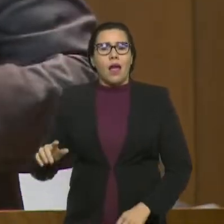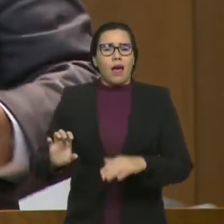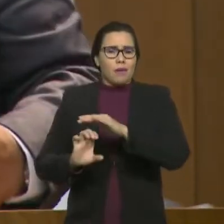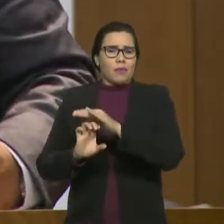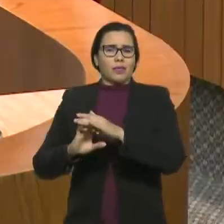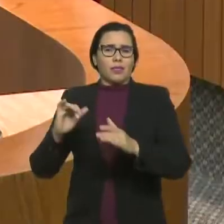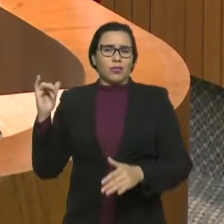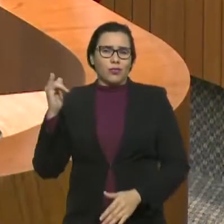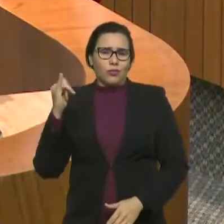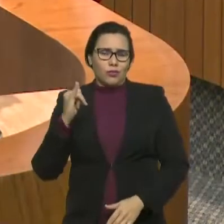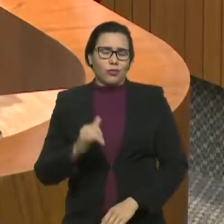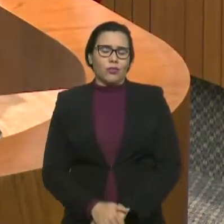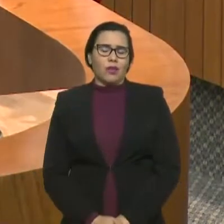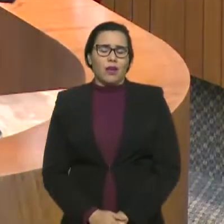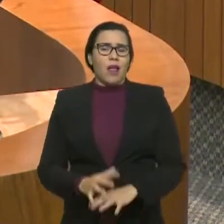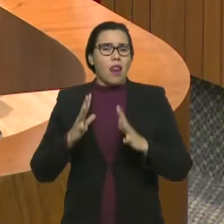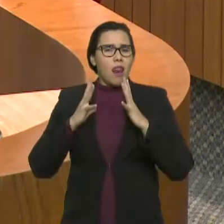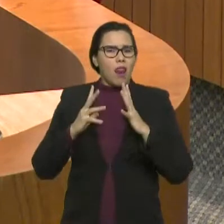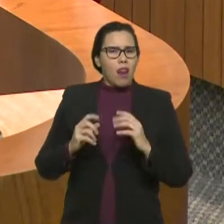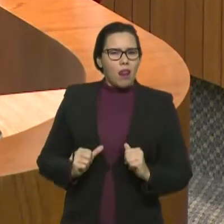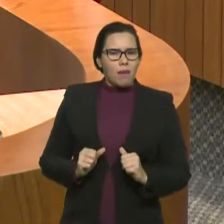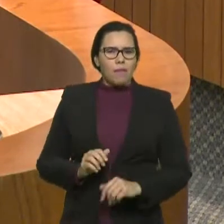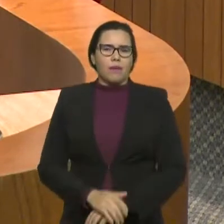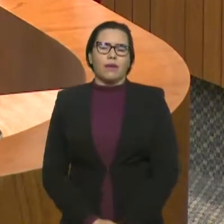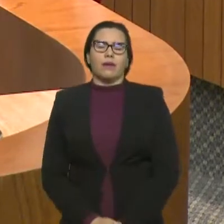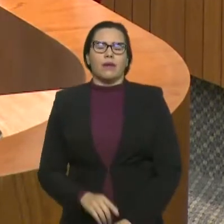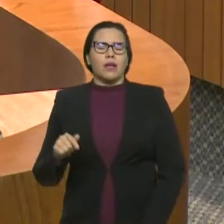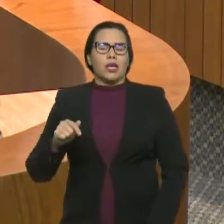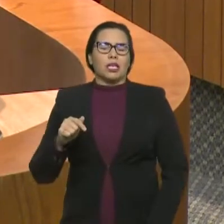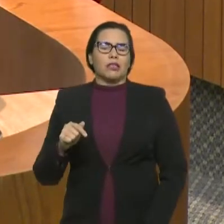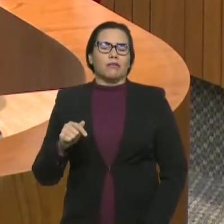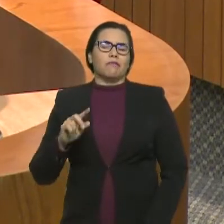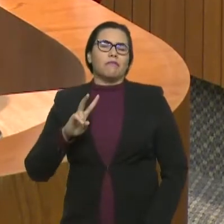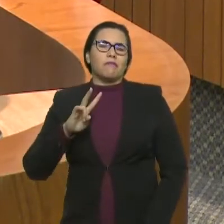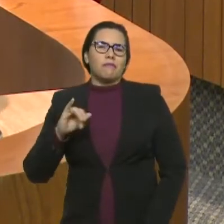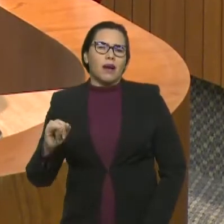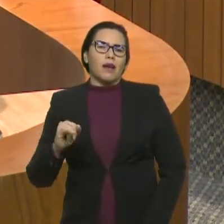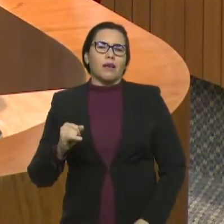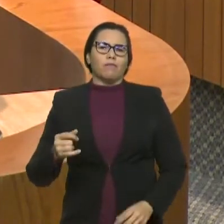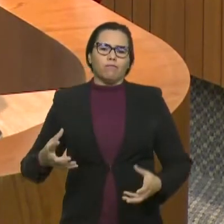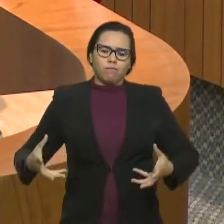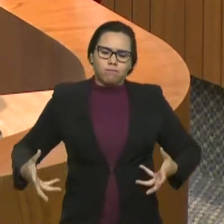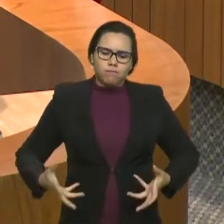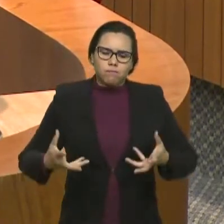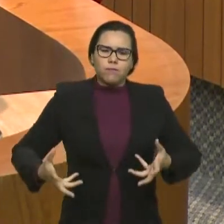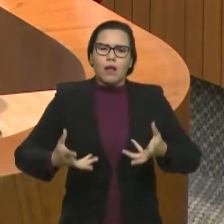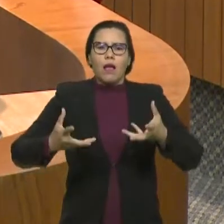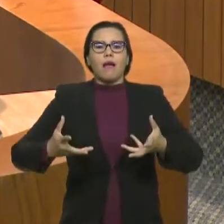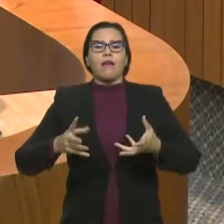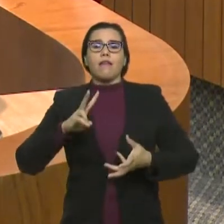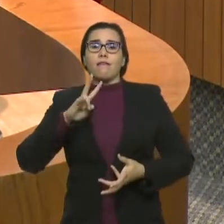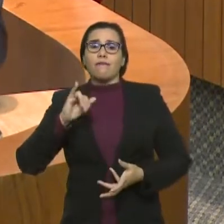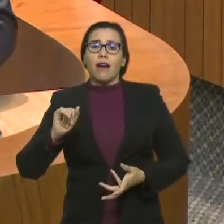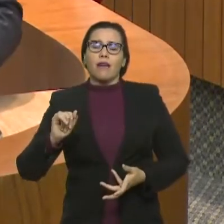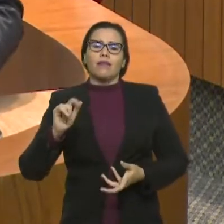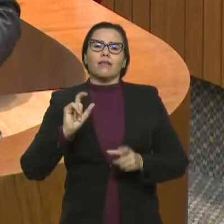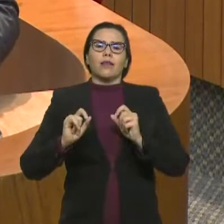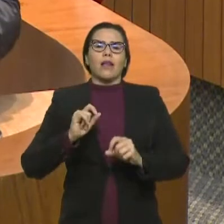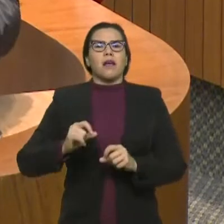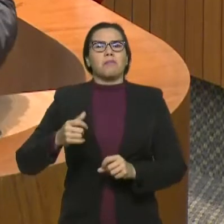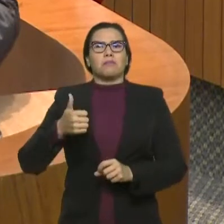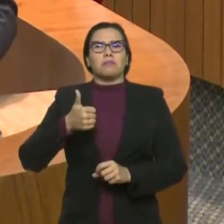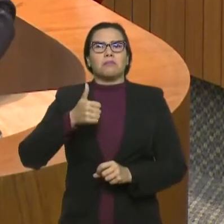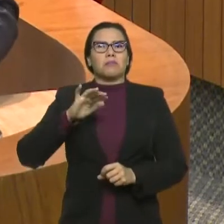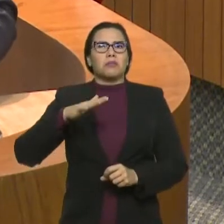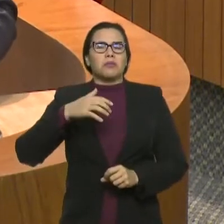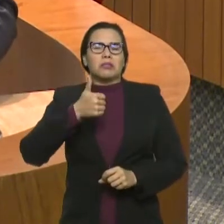no investimento de energias renováveis, energias limpas para alguns municípios. Me parece que os